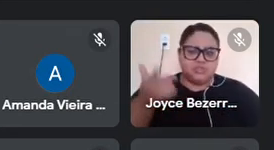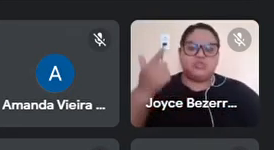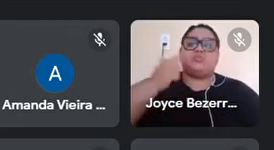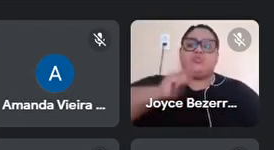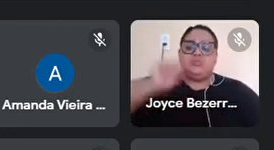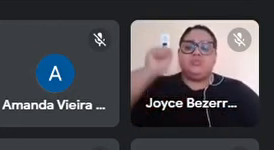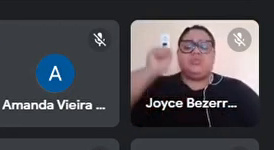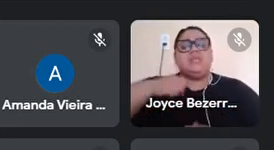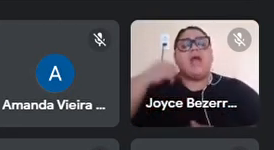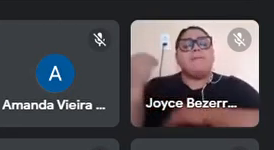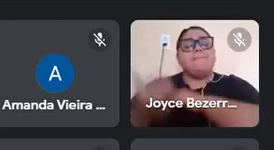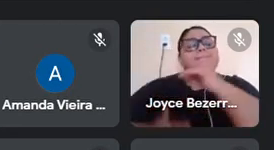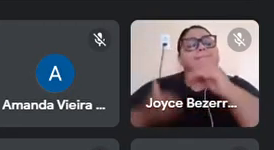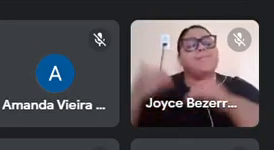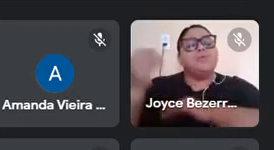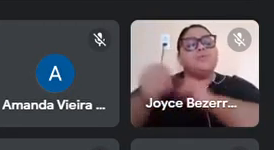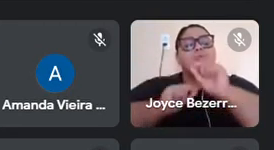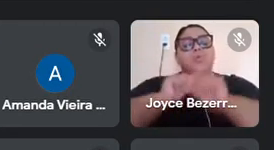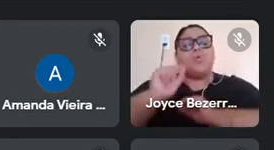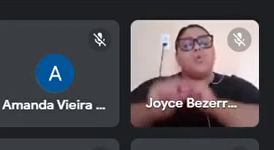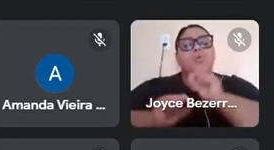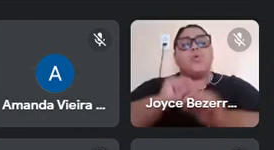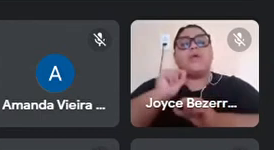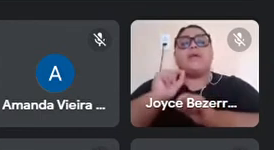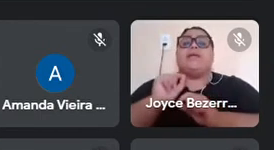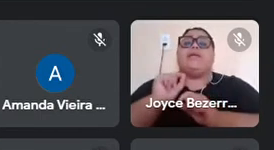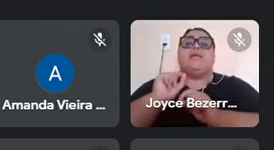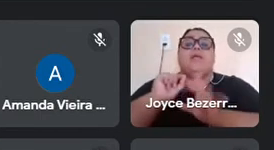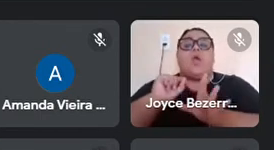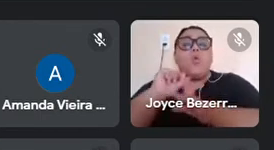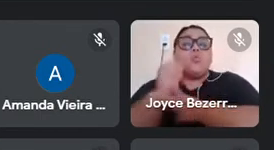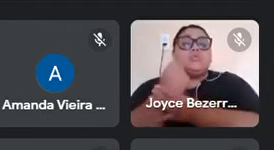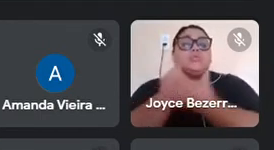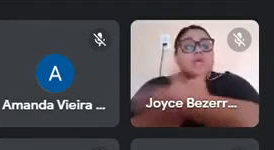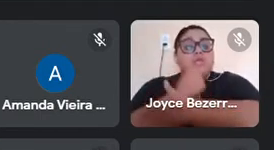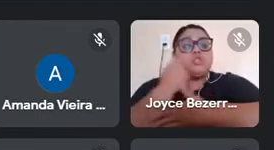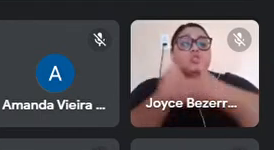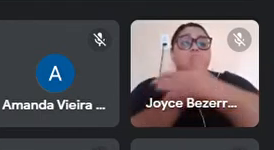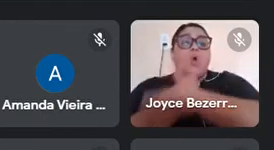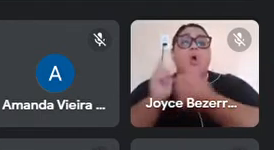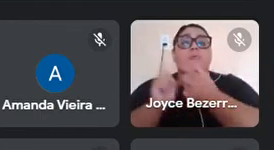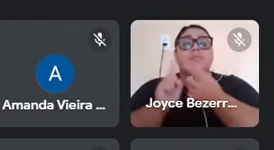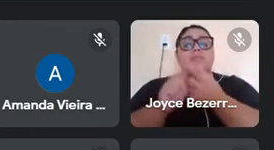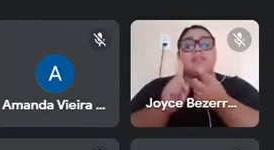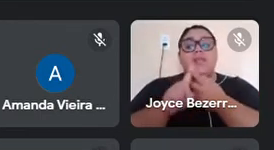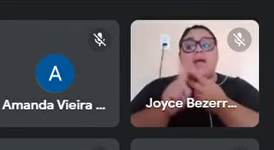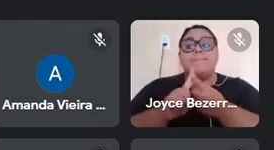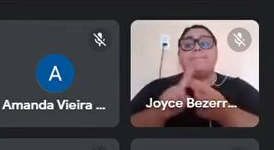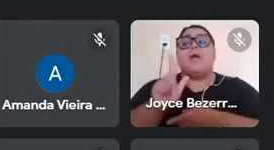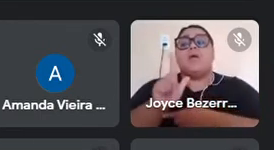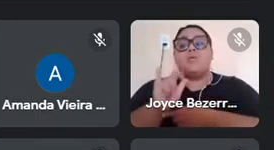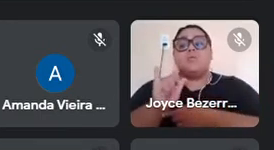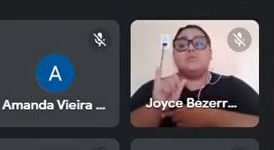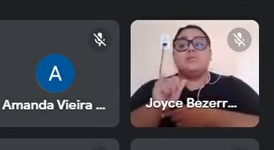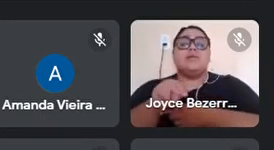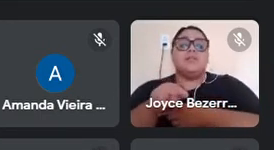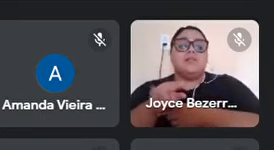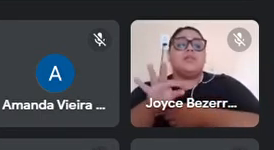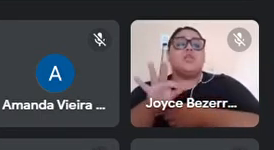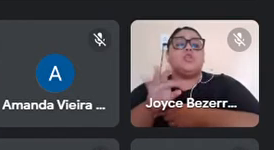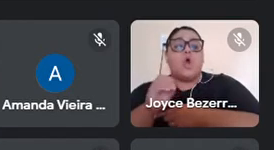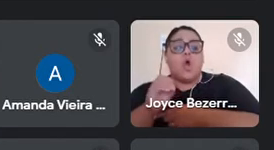produzir os anticorpos específicos, os linfócitos T efetores, para combater aquele